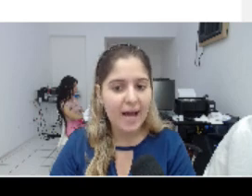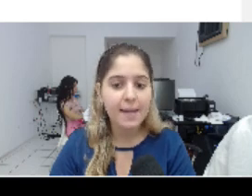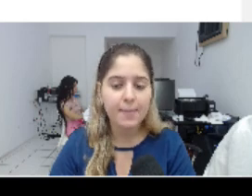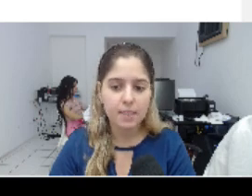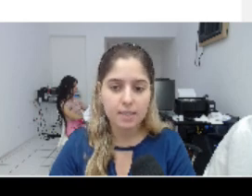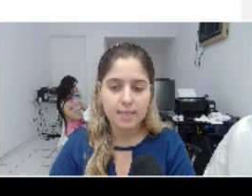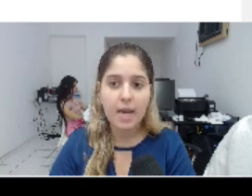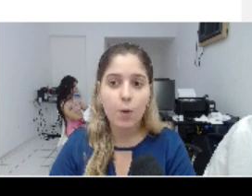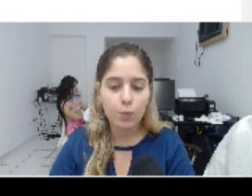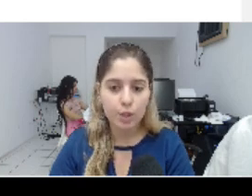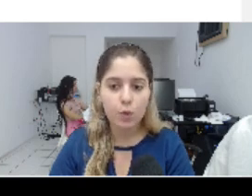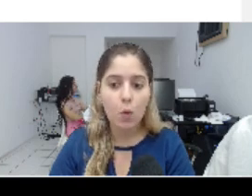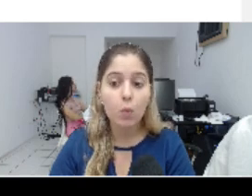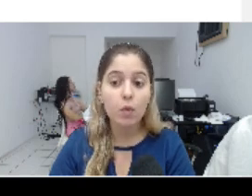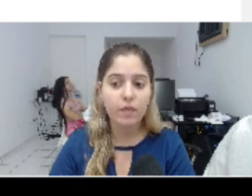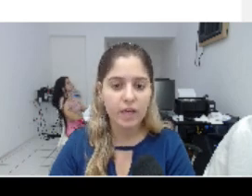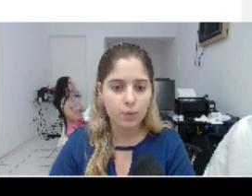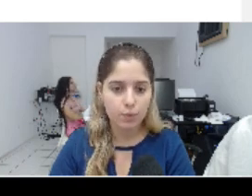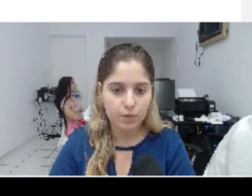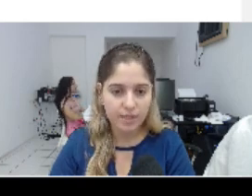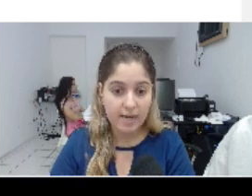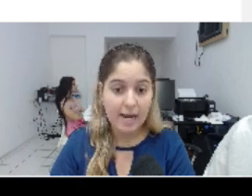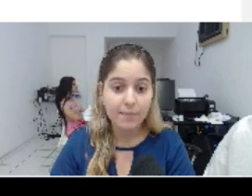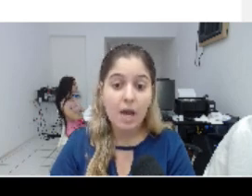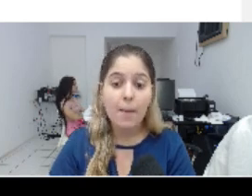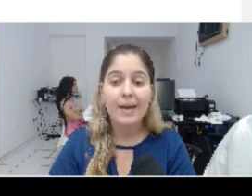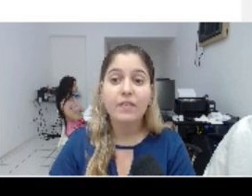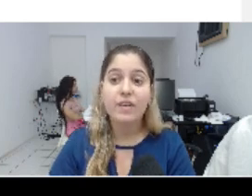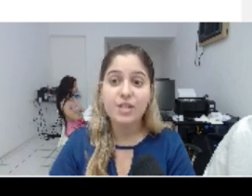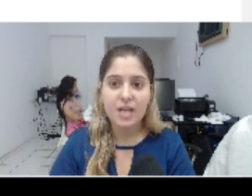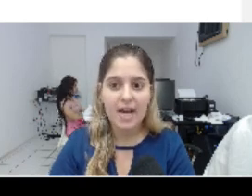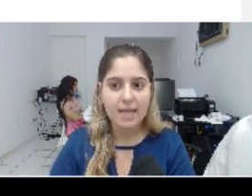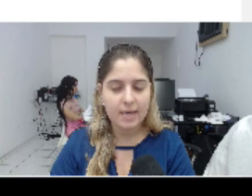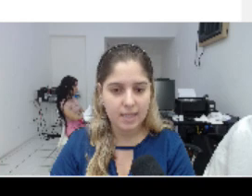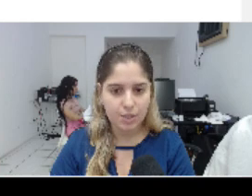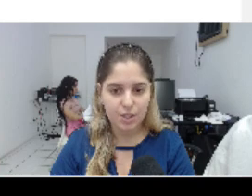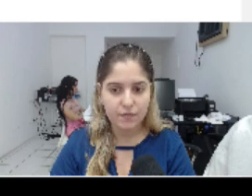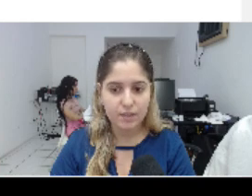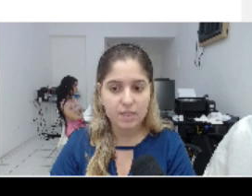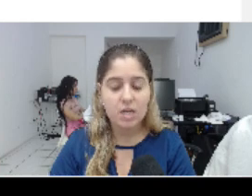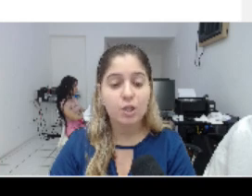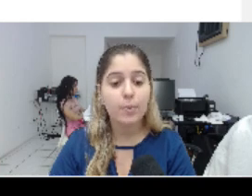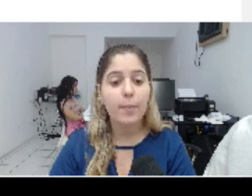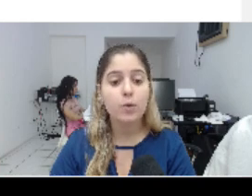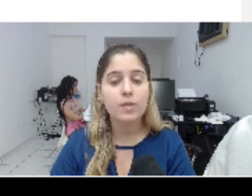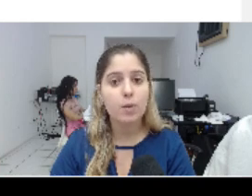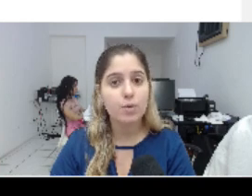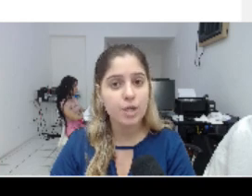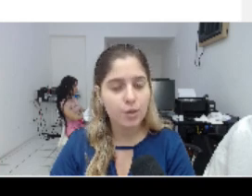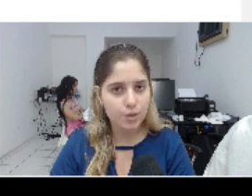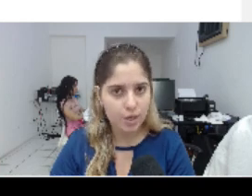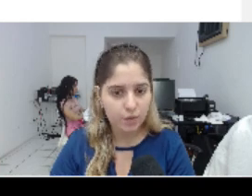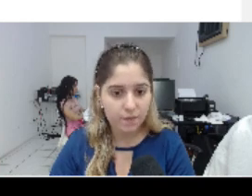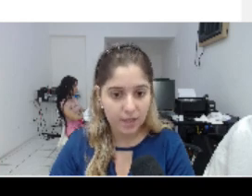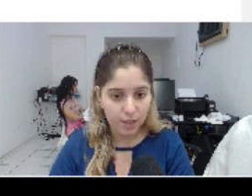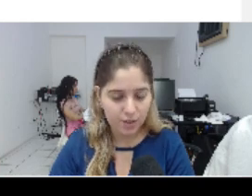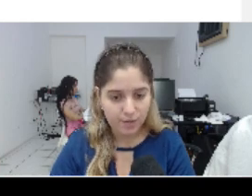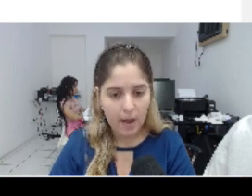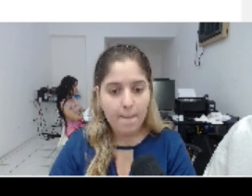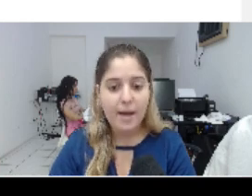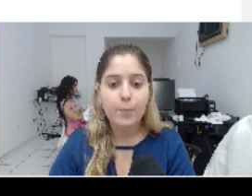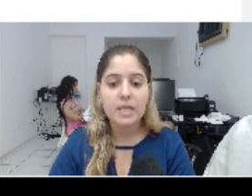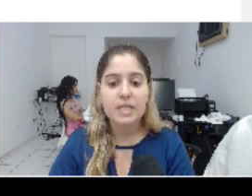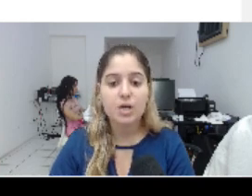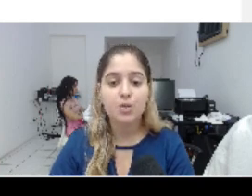comitiva alemã se reúne com o governo do Ceará para fechar tratativas sobre a produção de hidrogênio